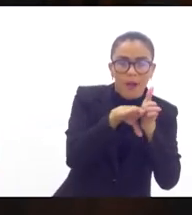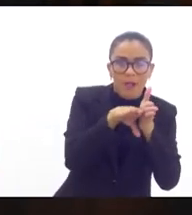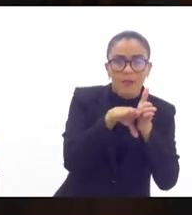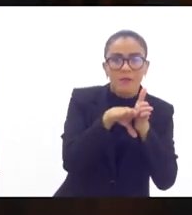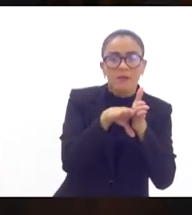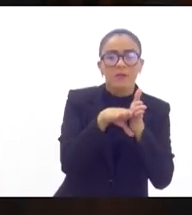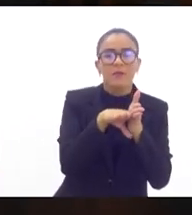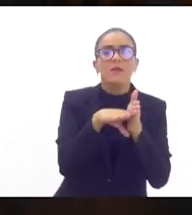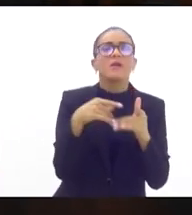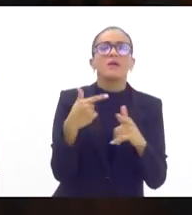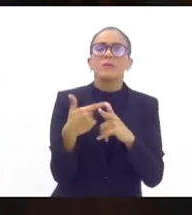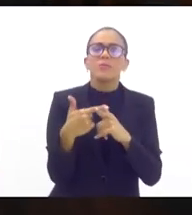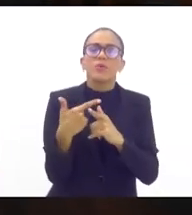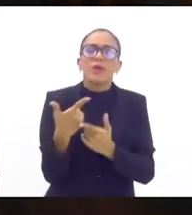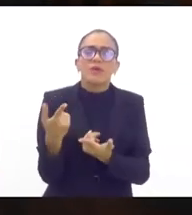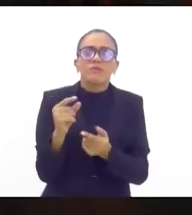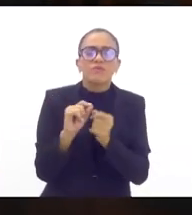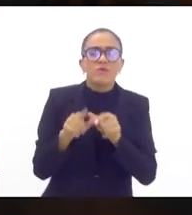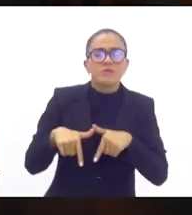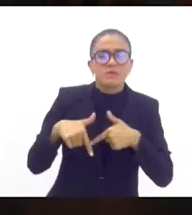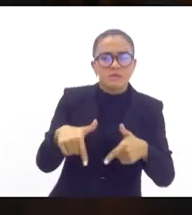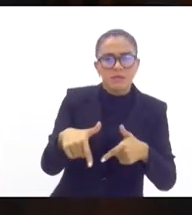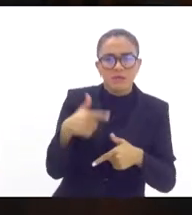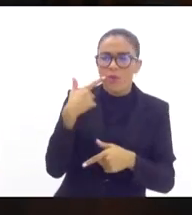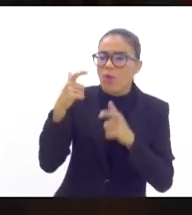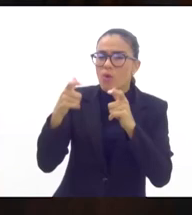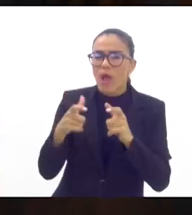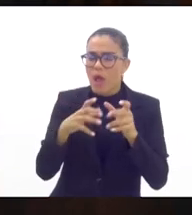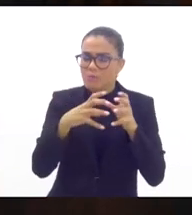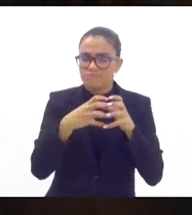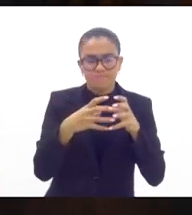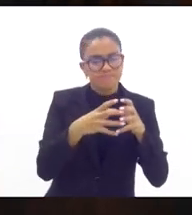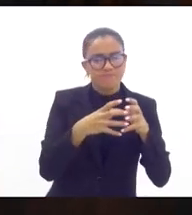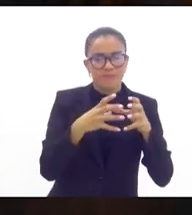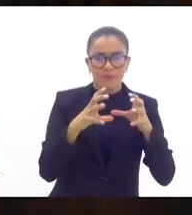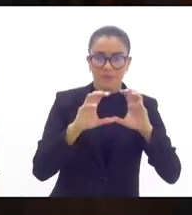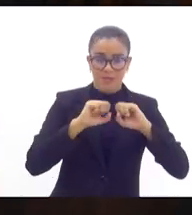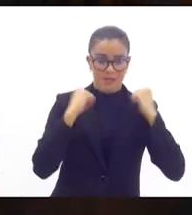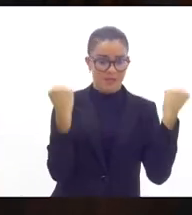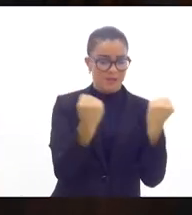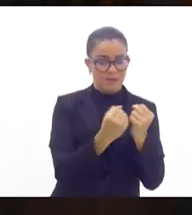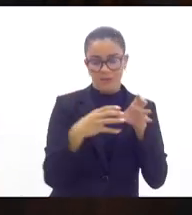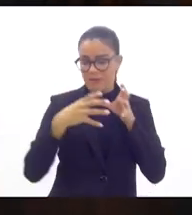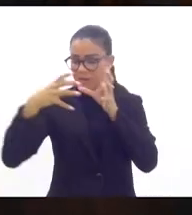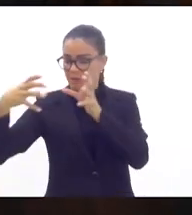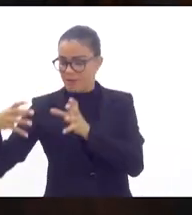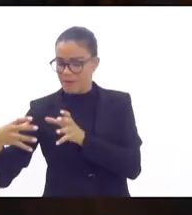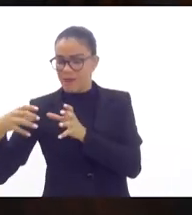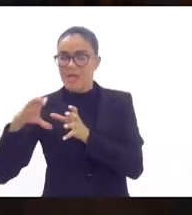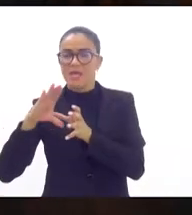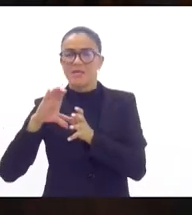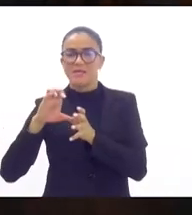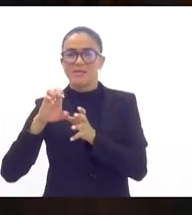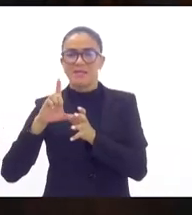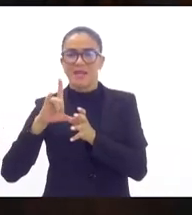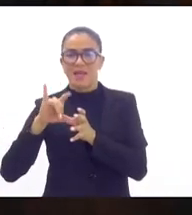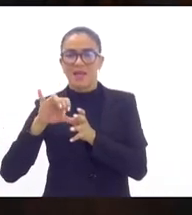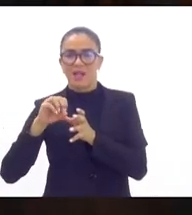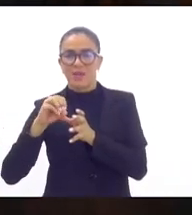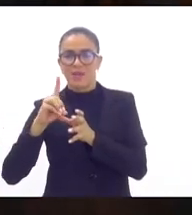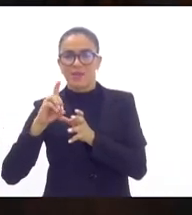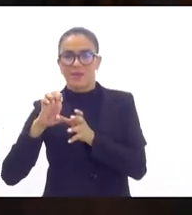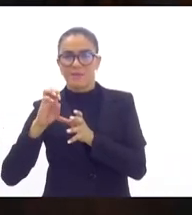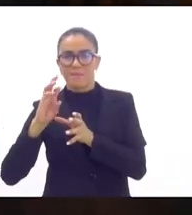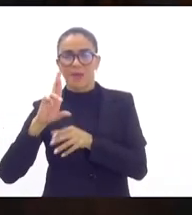para estacionar os carros porque não faz isso porque não pega aquele selo de Barros ali que tá abandonado enquanto não entra a gente não entra nessa nessa